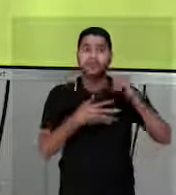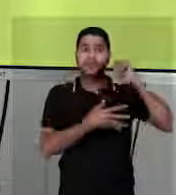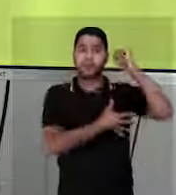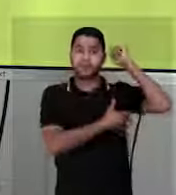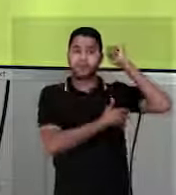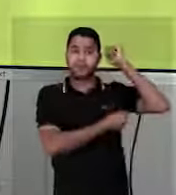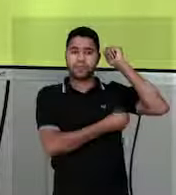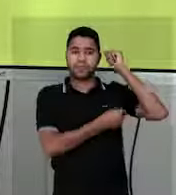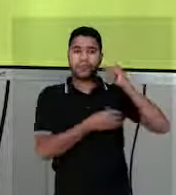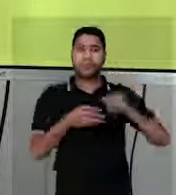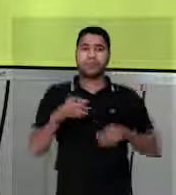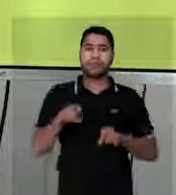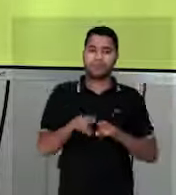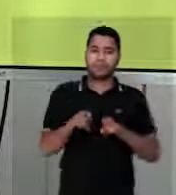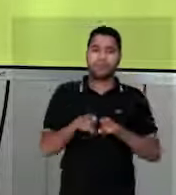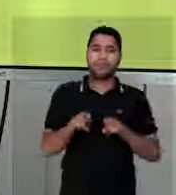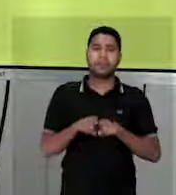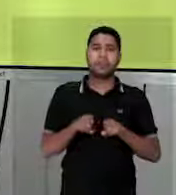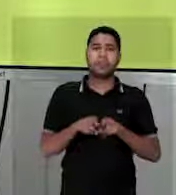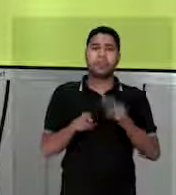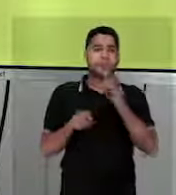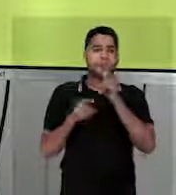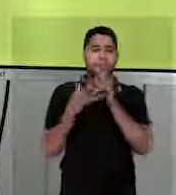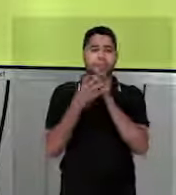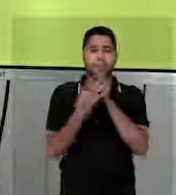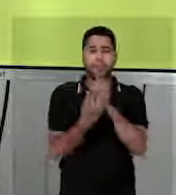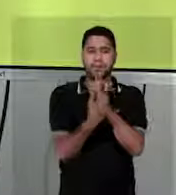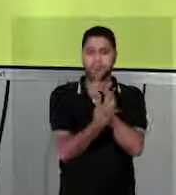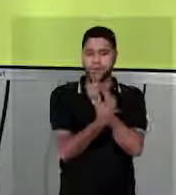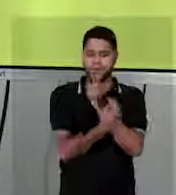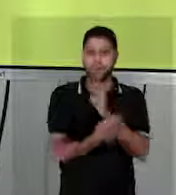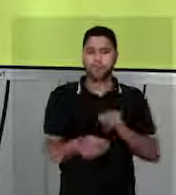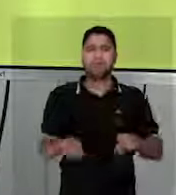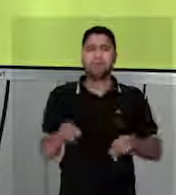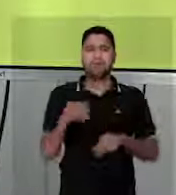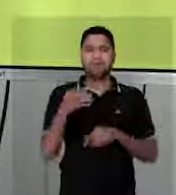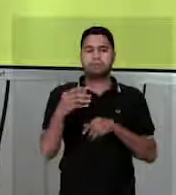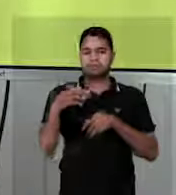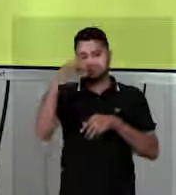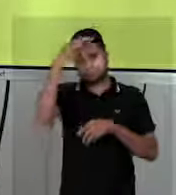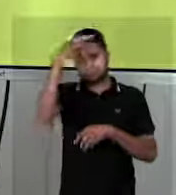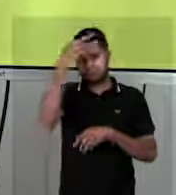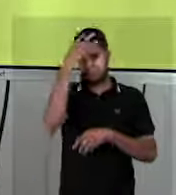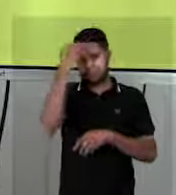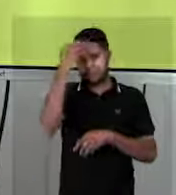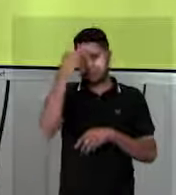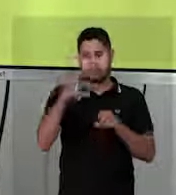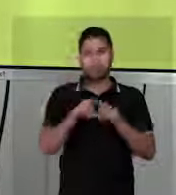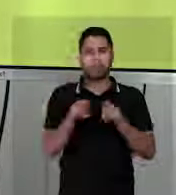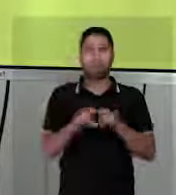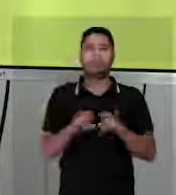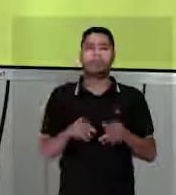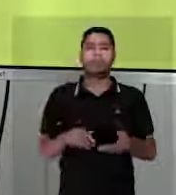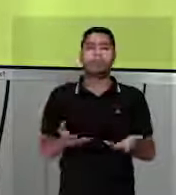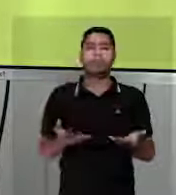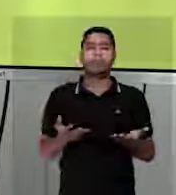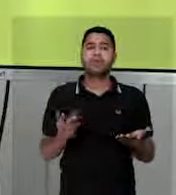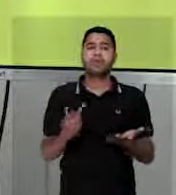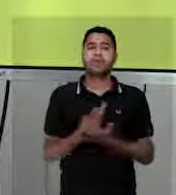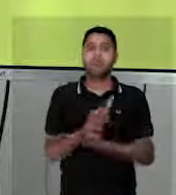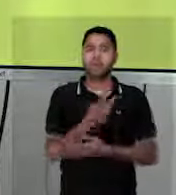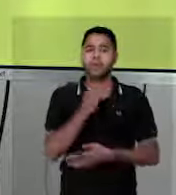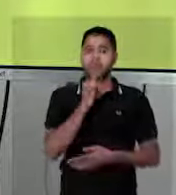pubianos. Geralmente ela é assintomática e ela causa uma lesão eritomatosa edemaciada. O que é